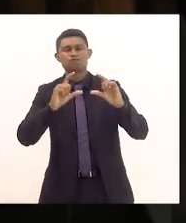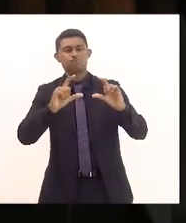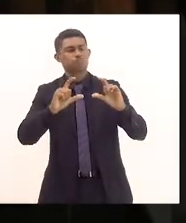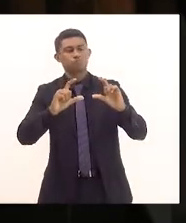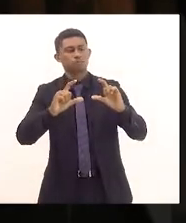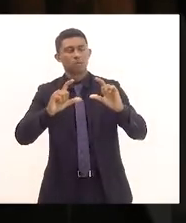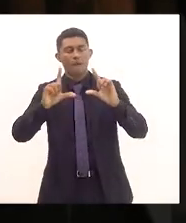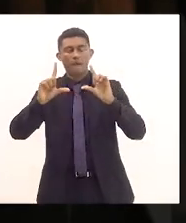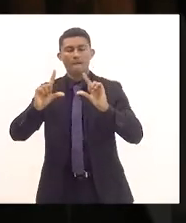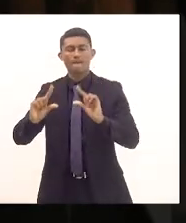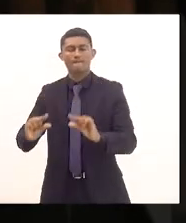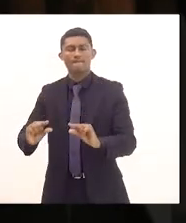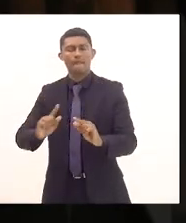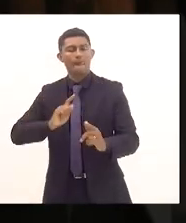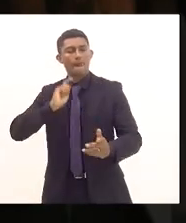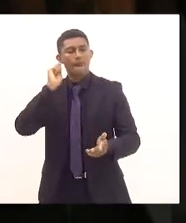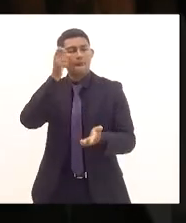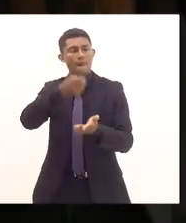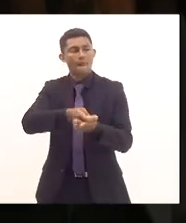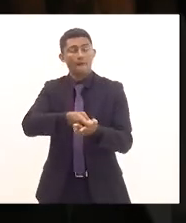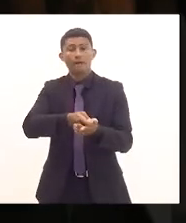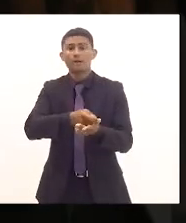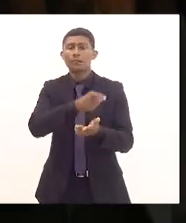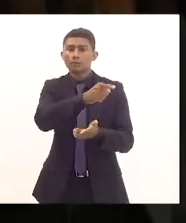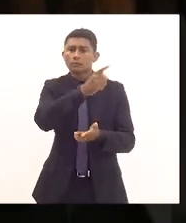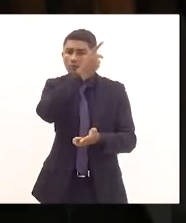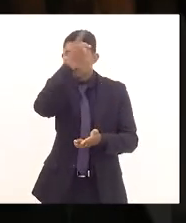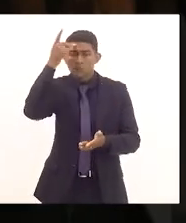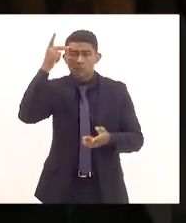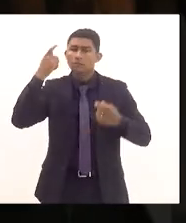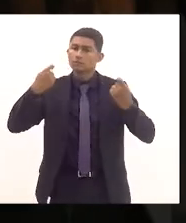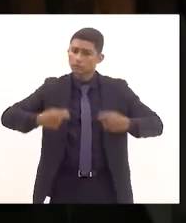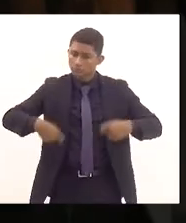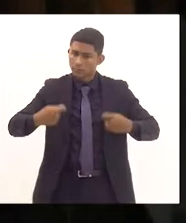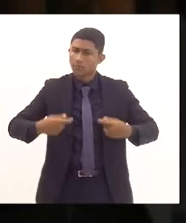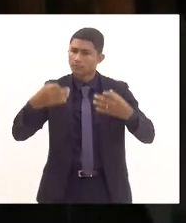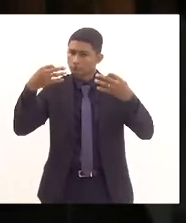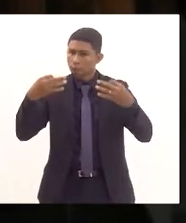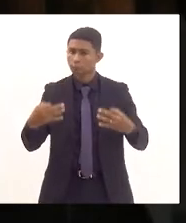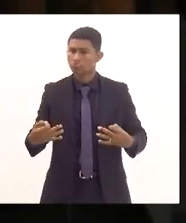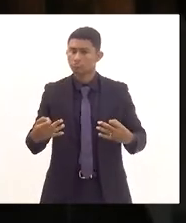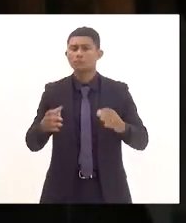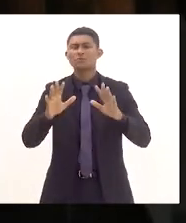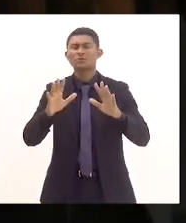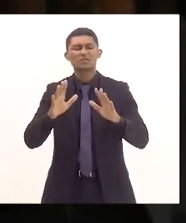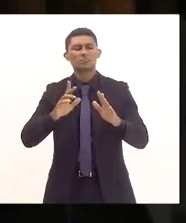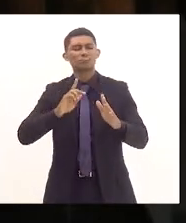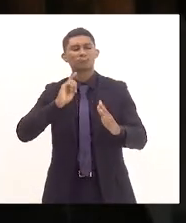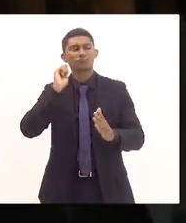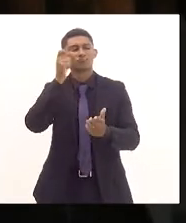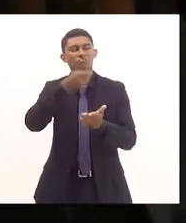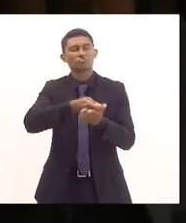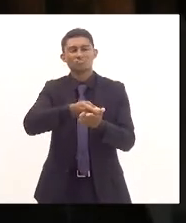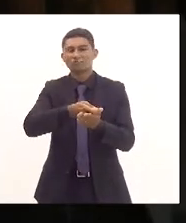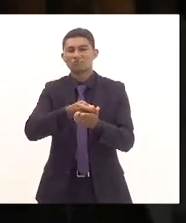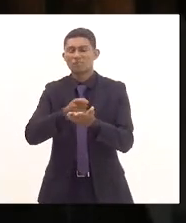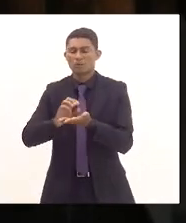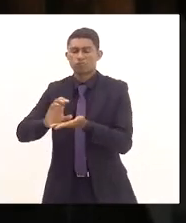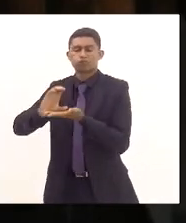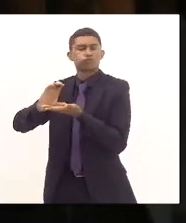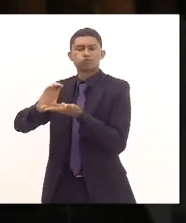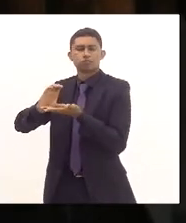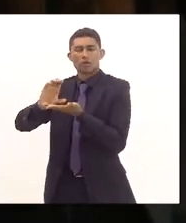precisava daquele dinheiro naquele tamanho para sobreviver está uma forma de